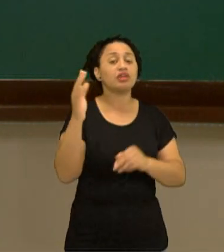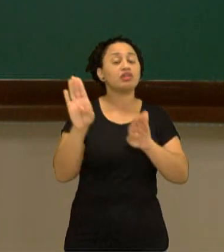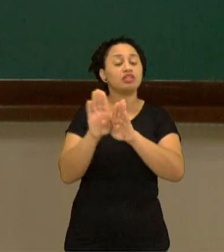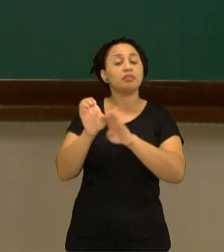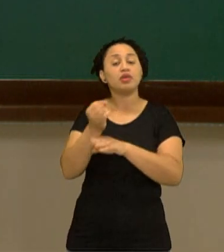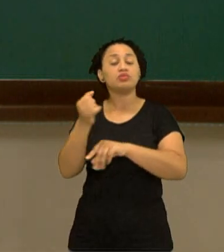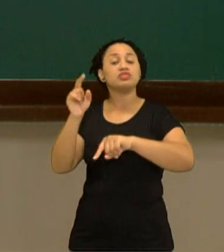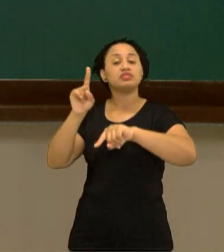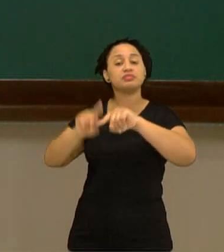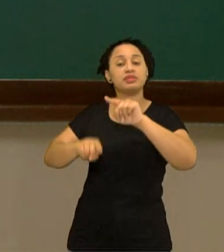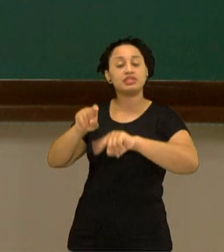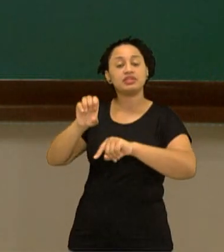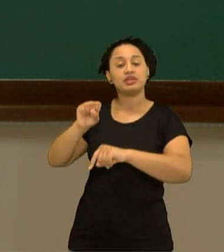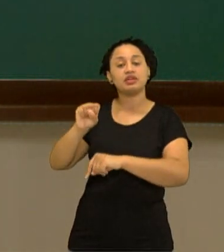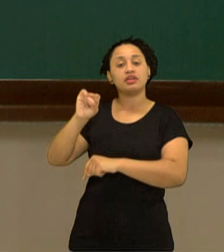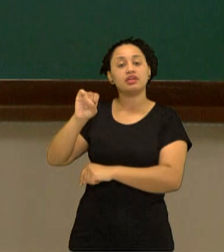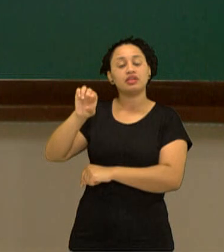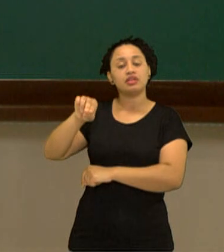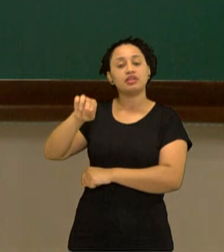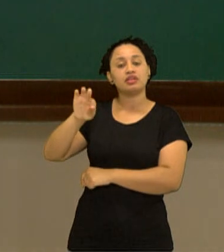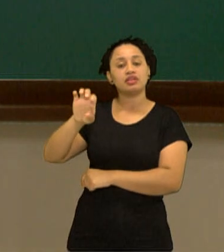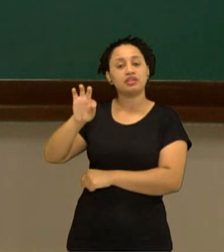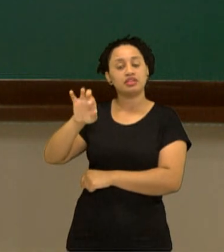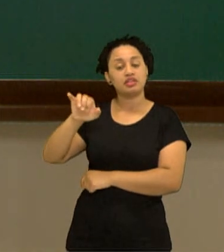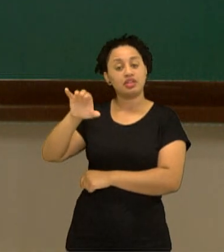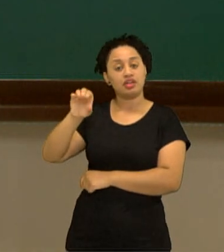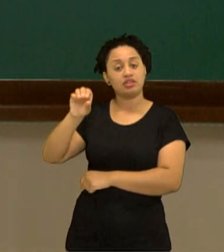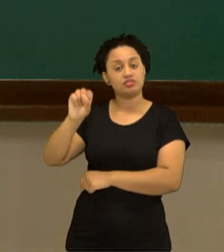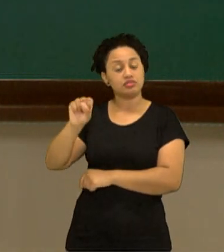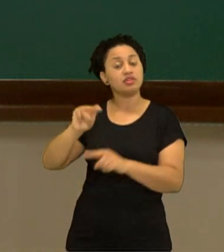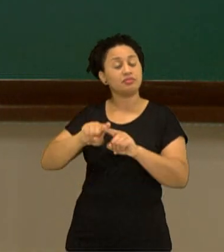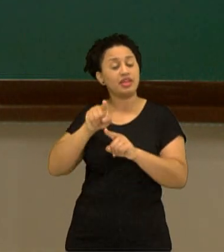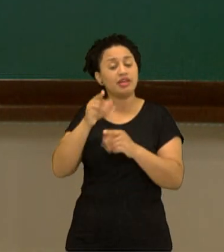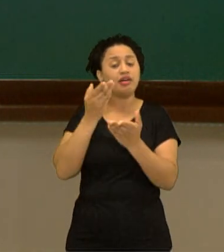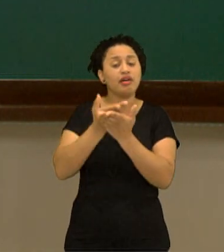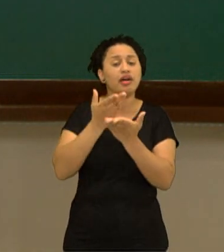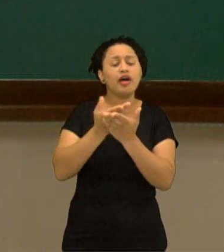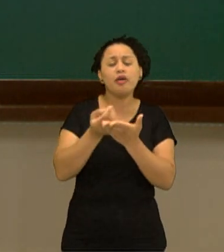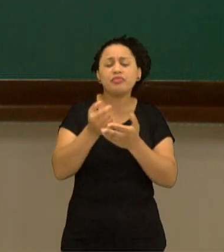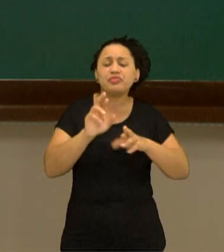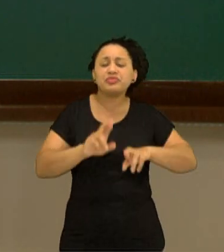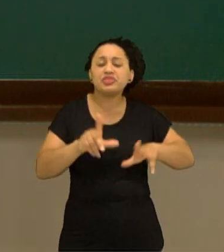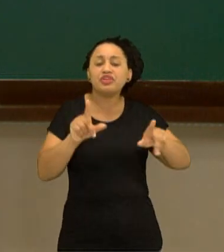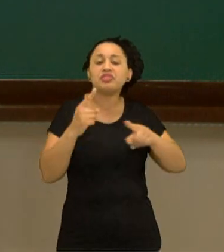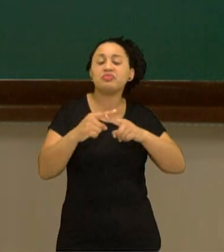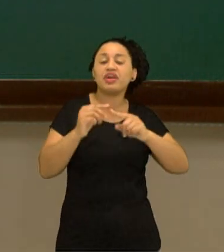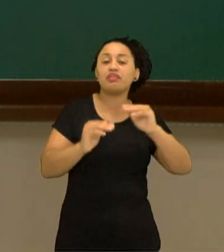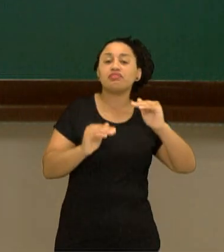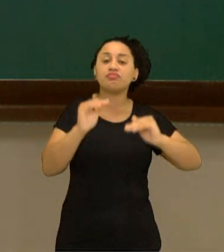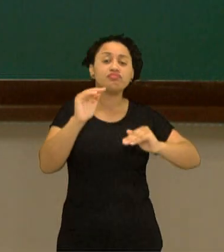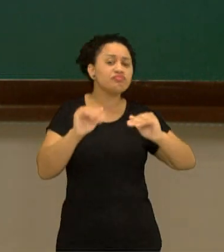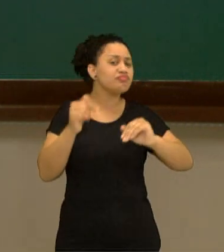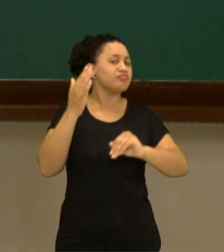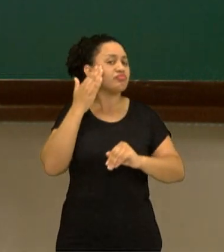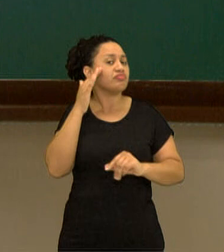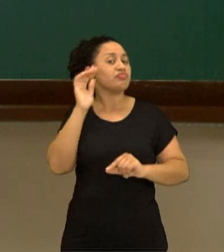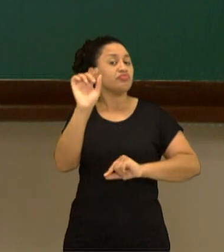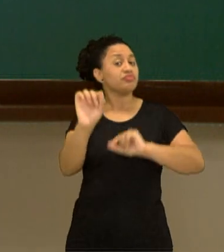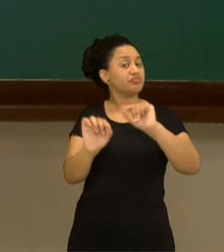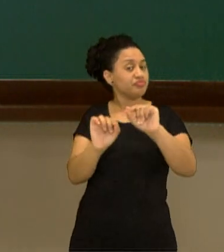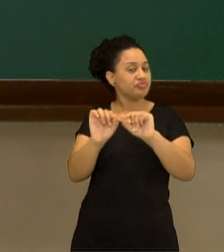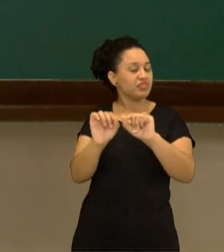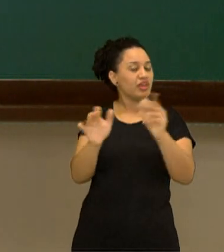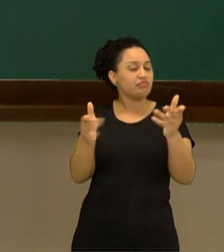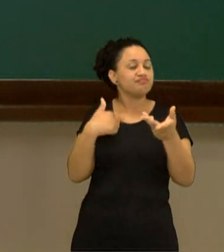sintéticos. Só que essa aula é um pouquinho diferente, porque ela é uma aula de nivelamento. Você sabe o que é isso? Então